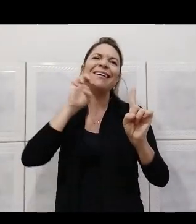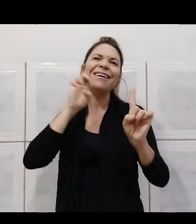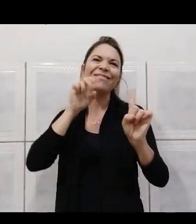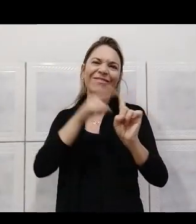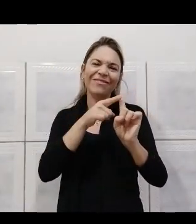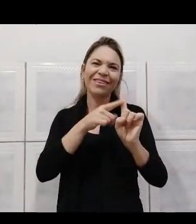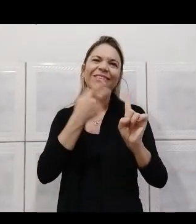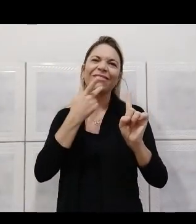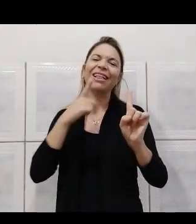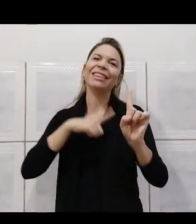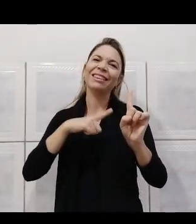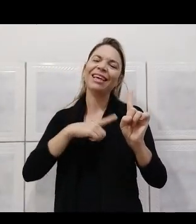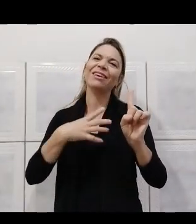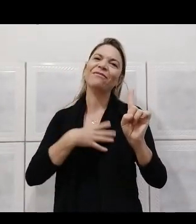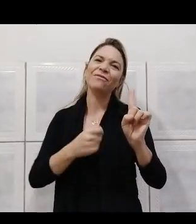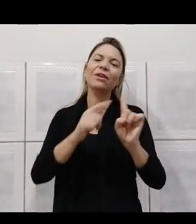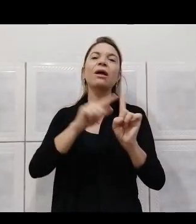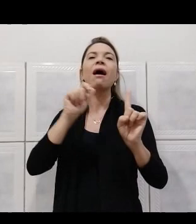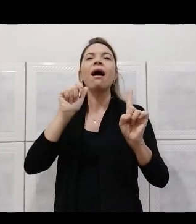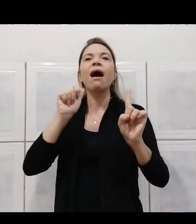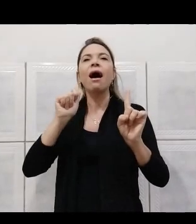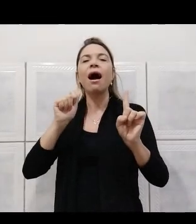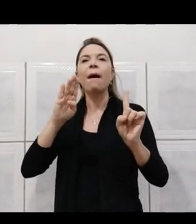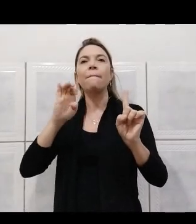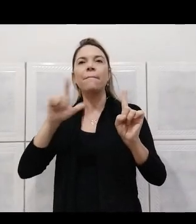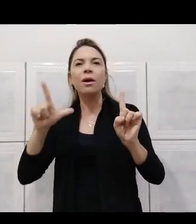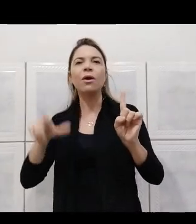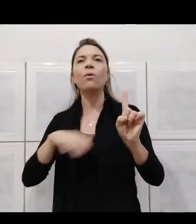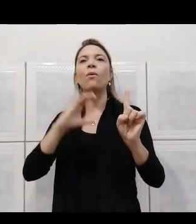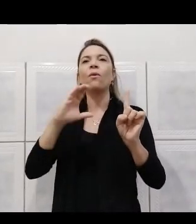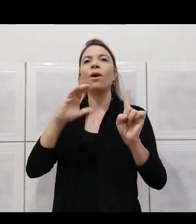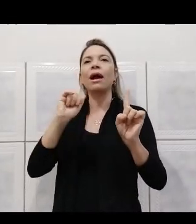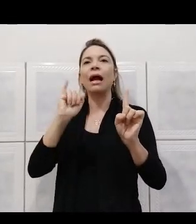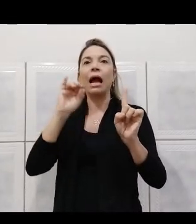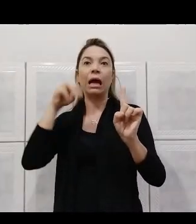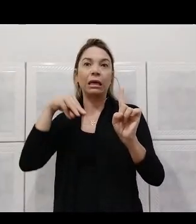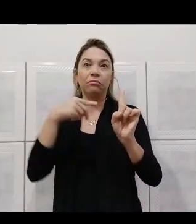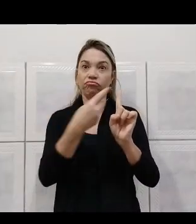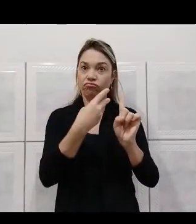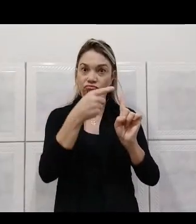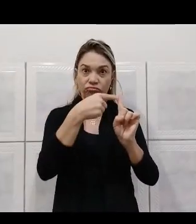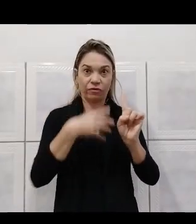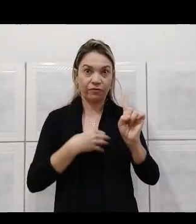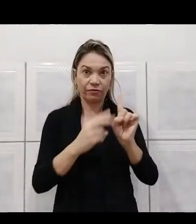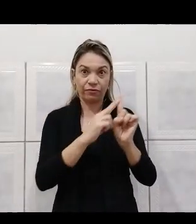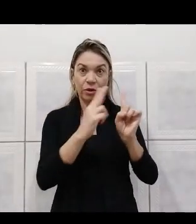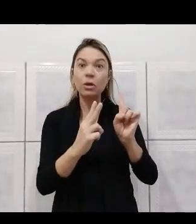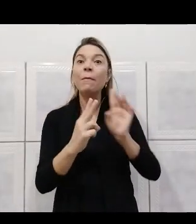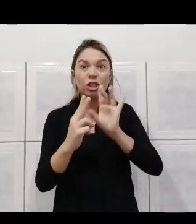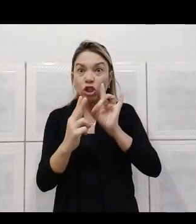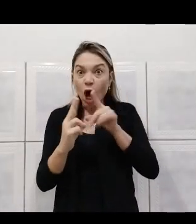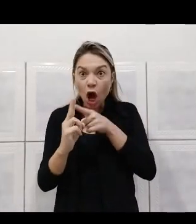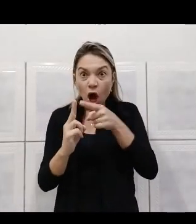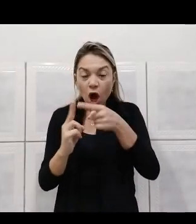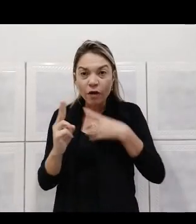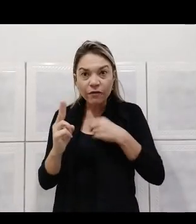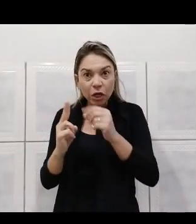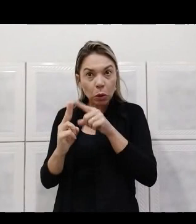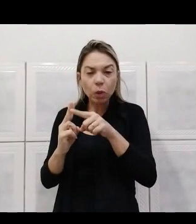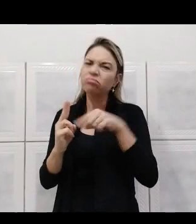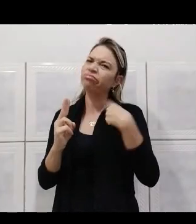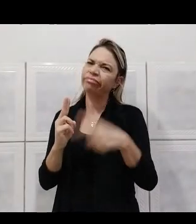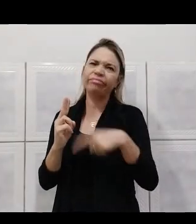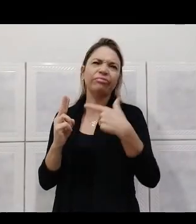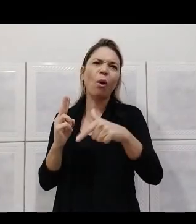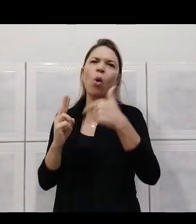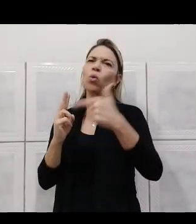Deus encontramos fundamentação clara para sabermos que Eva foi mãe de muitos filhos. Então